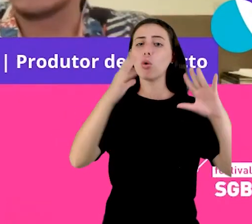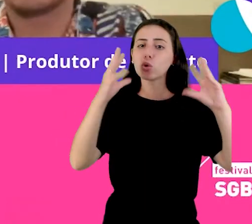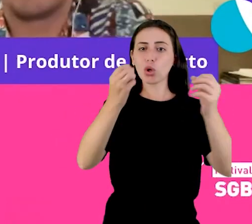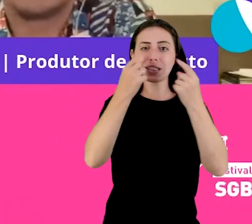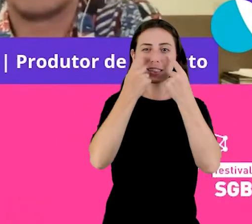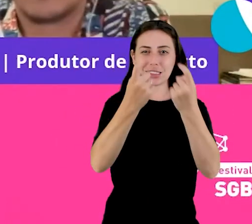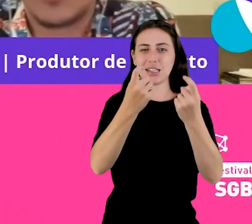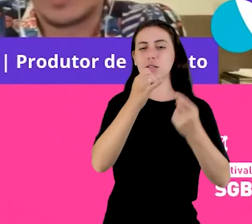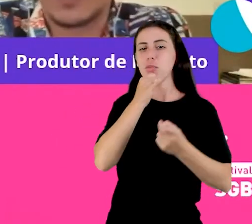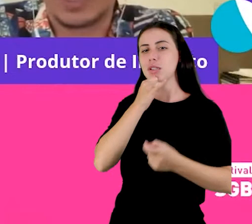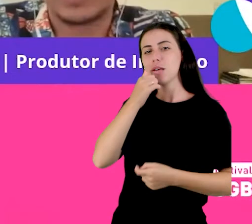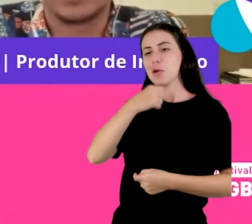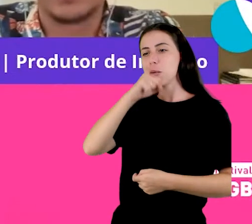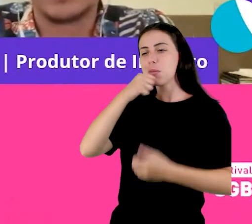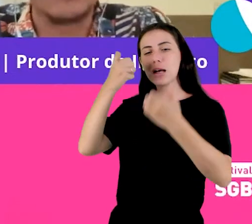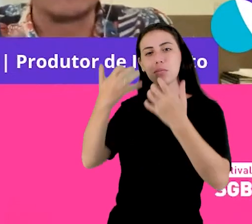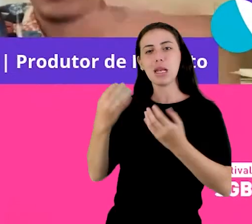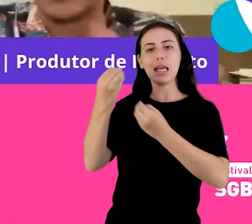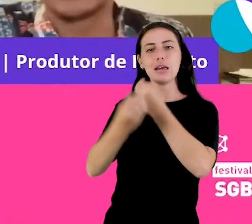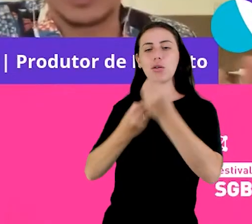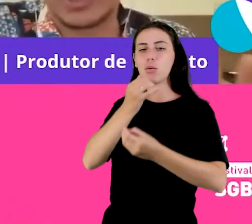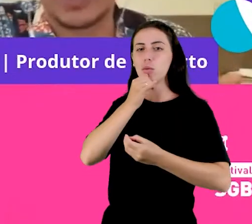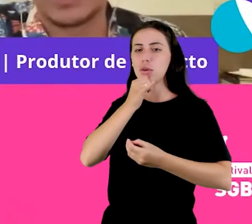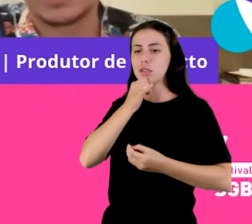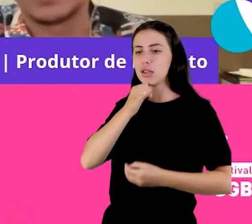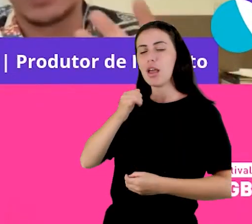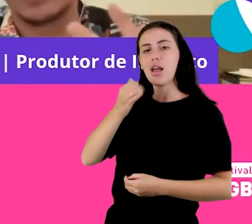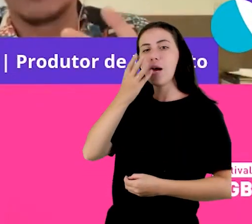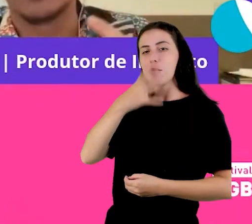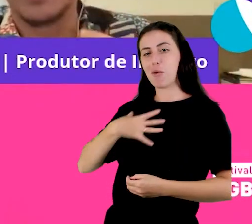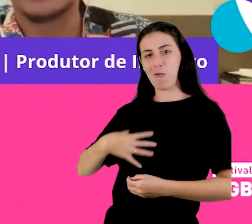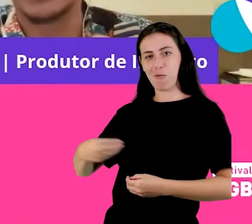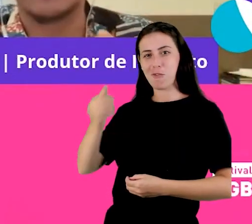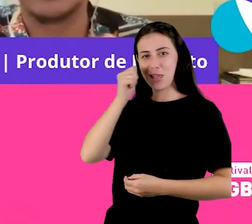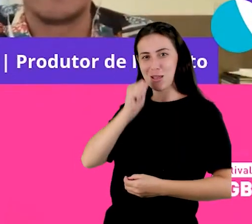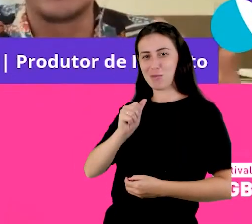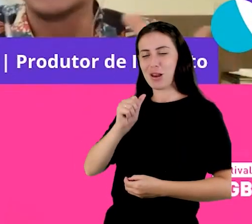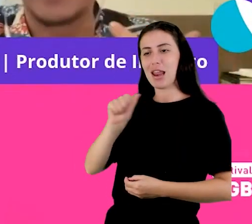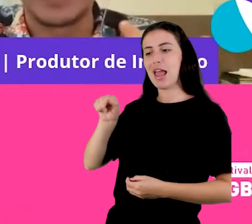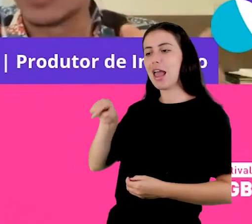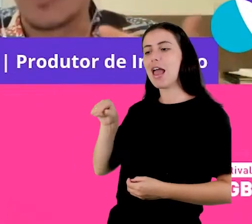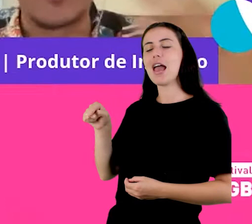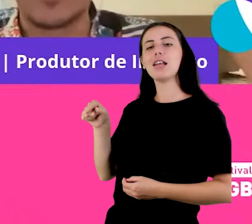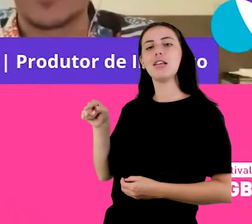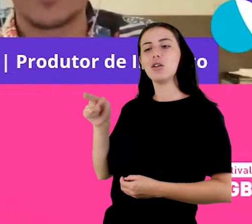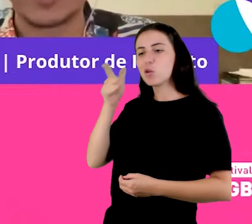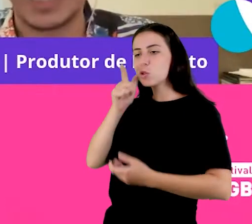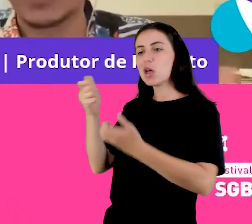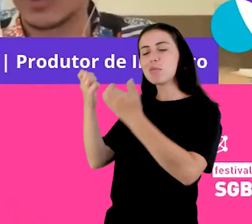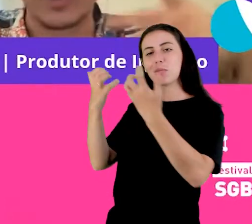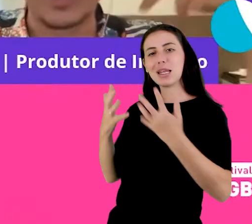seja uma história como a do Noah e da Coraci, tem outros tipos de história que são interessantes, né? Então, a gente teve mães falando de como foi